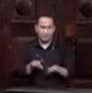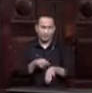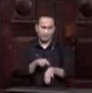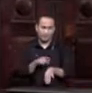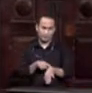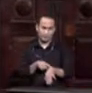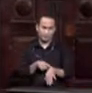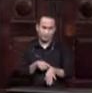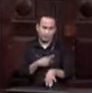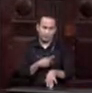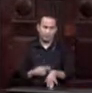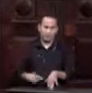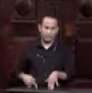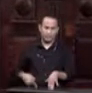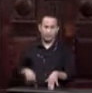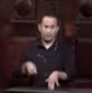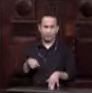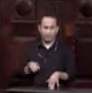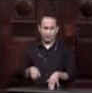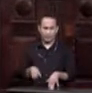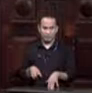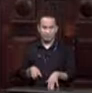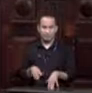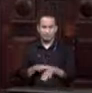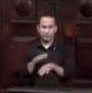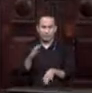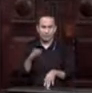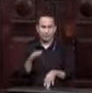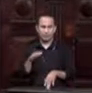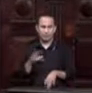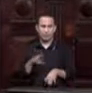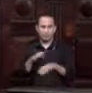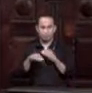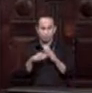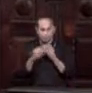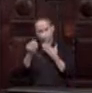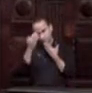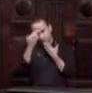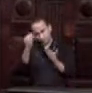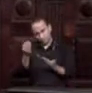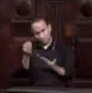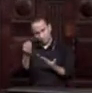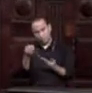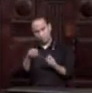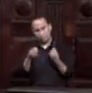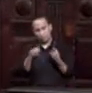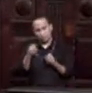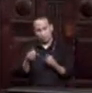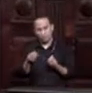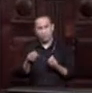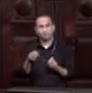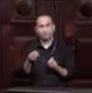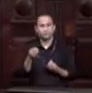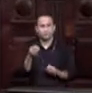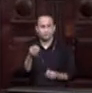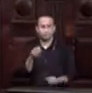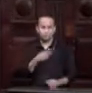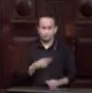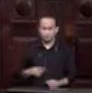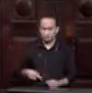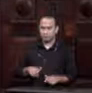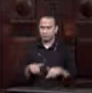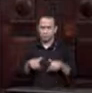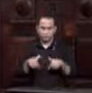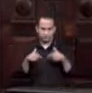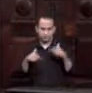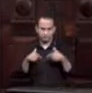de presidência se destacaram ainda mais. Nós todos somos gratos à forma que Vossa Excelência conduziu os trabalhos. Eu quero aqui